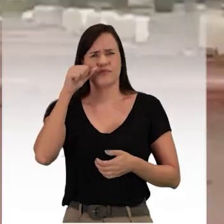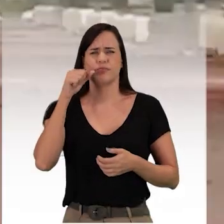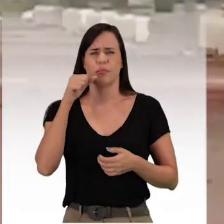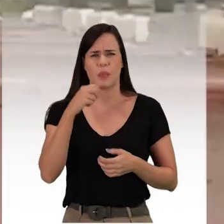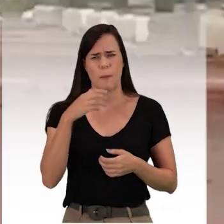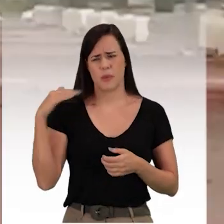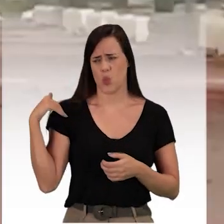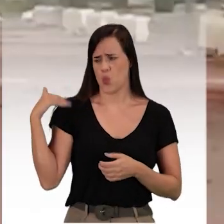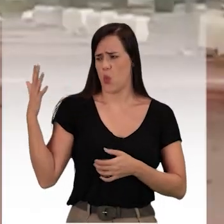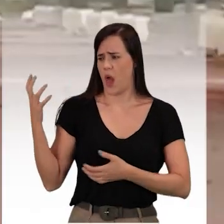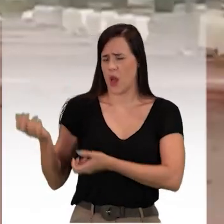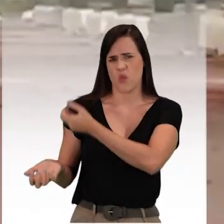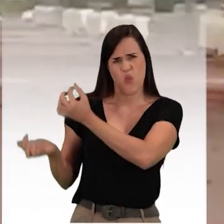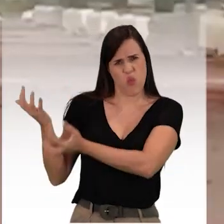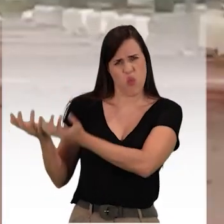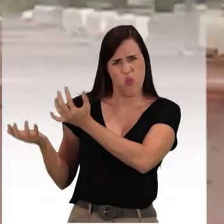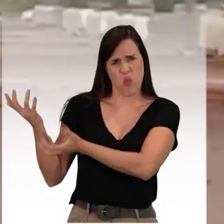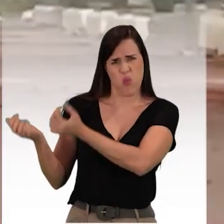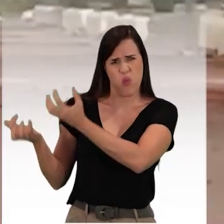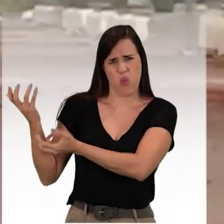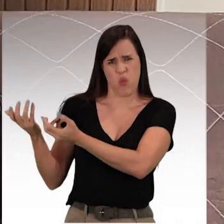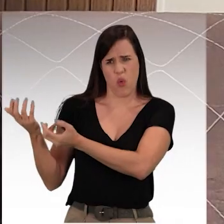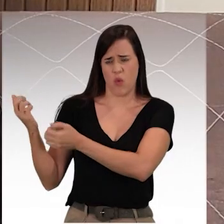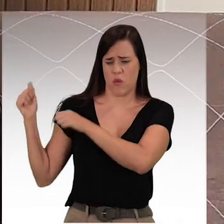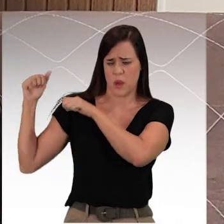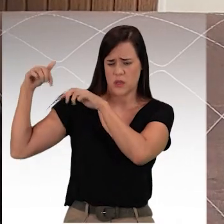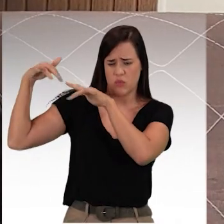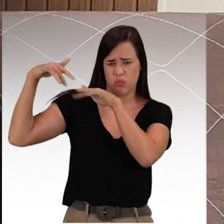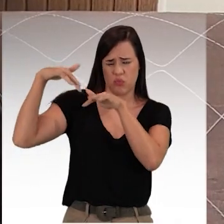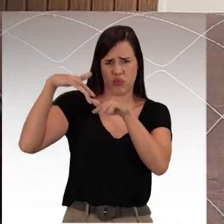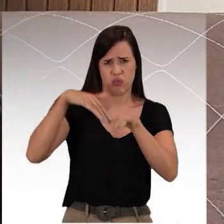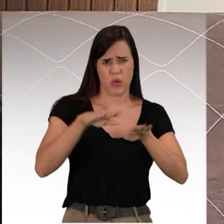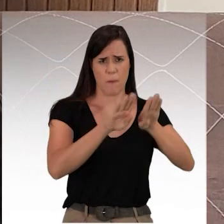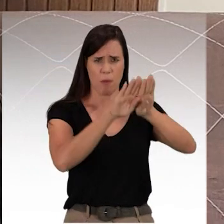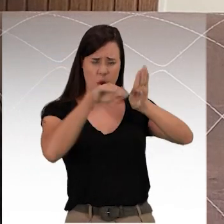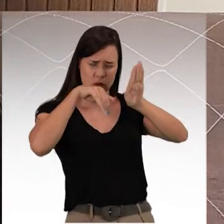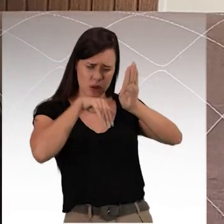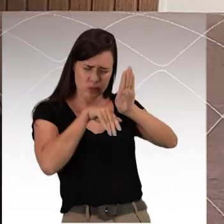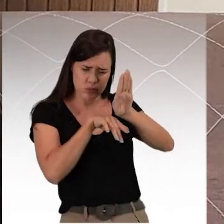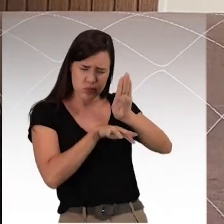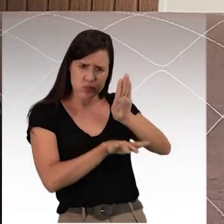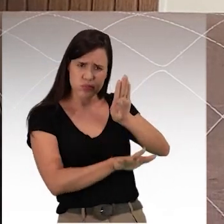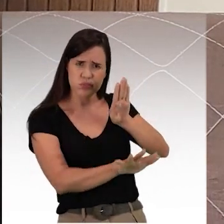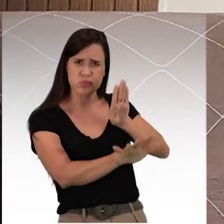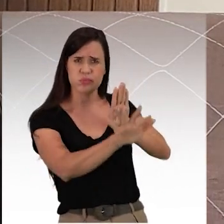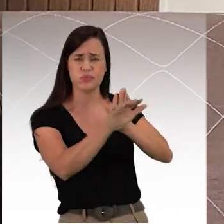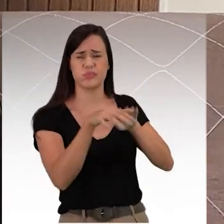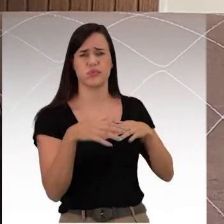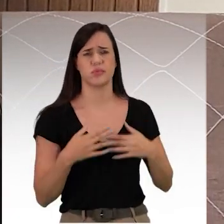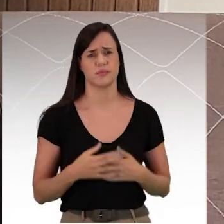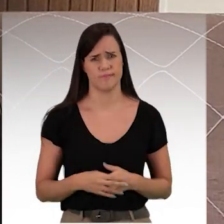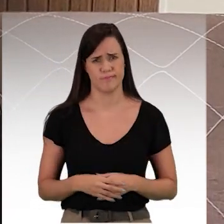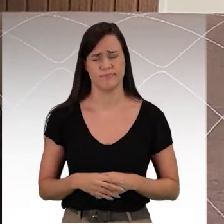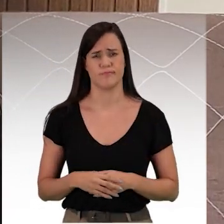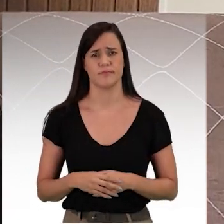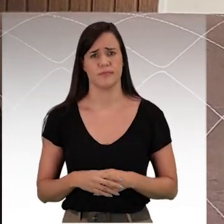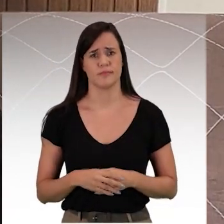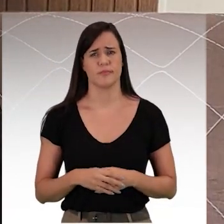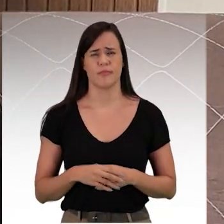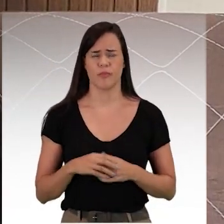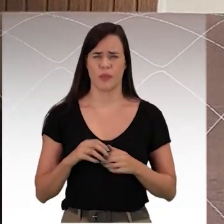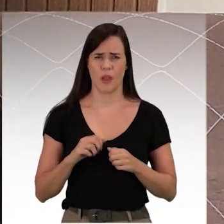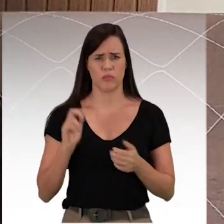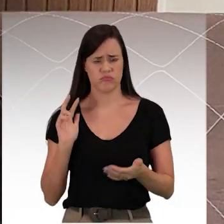se tivessem tacado fogo do lado de casa e a fumaça estivesse entrando por baixo da